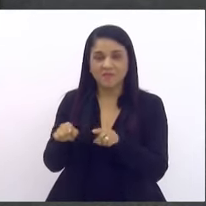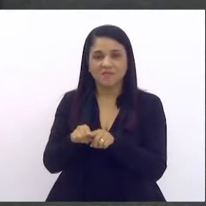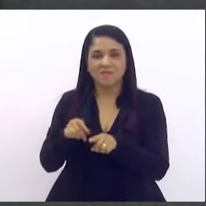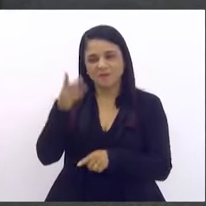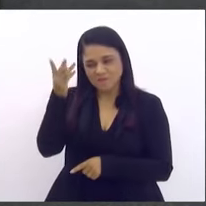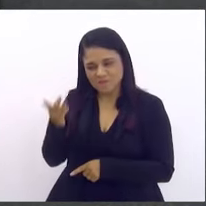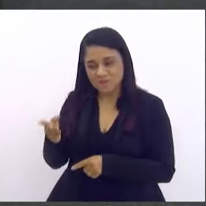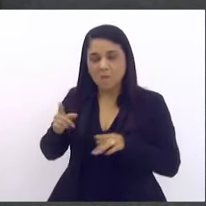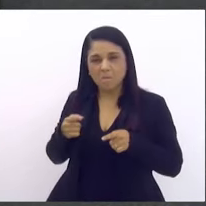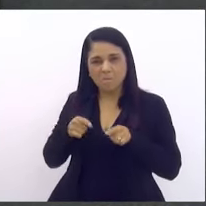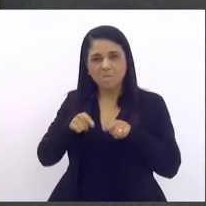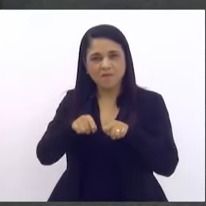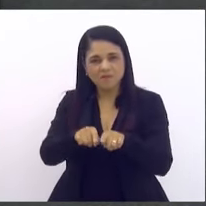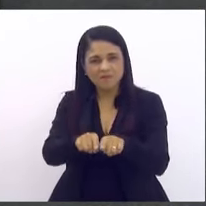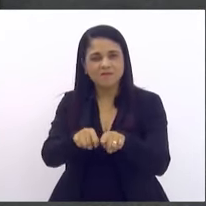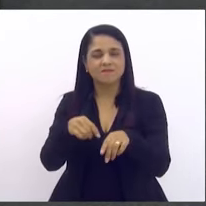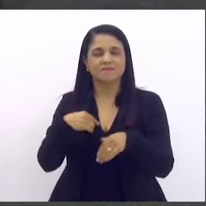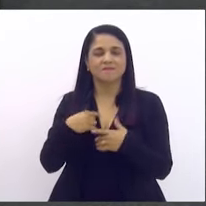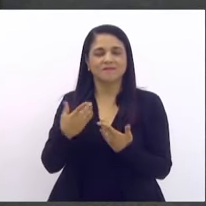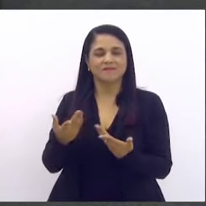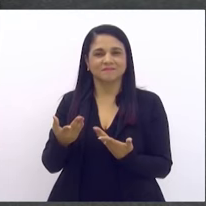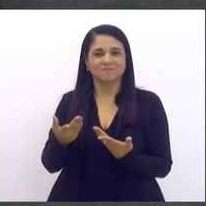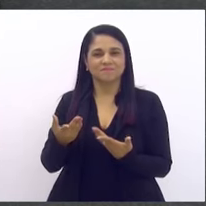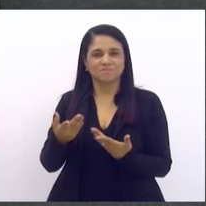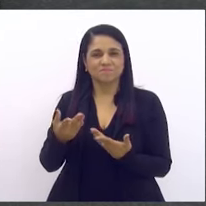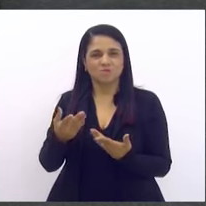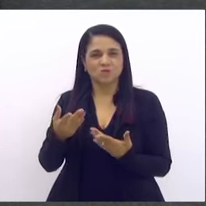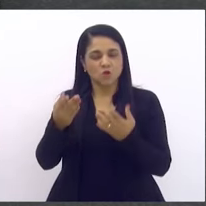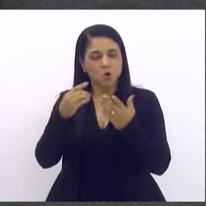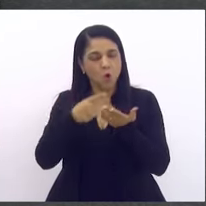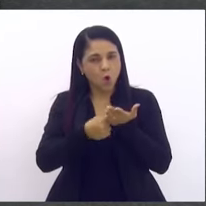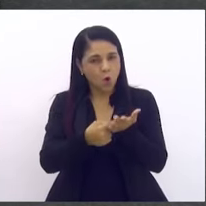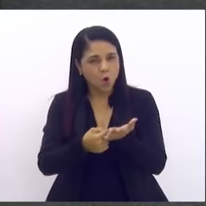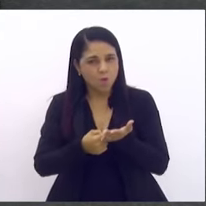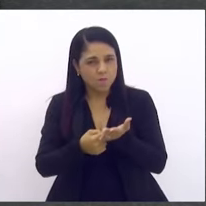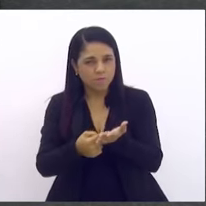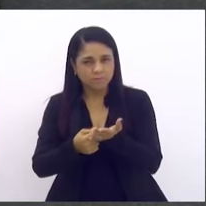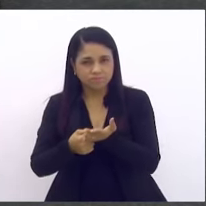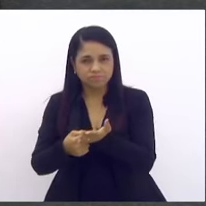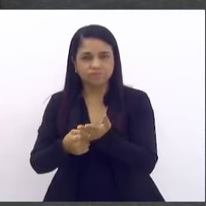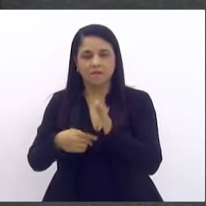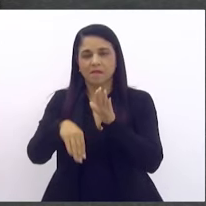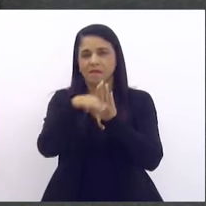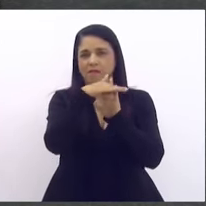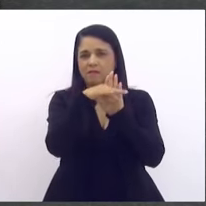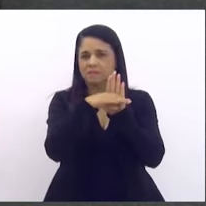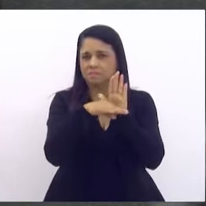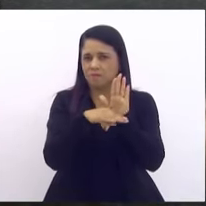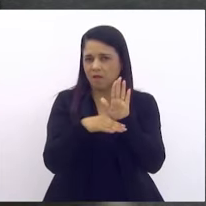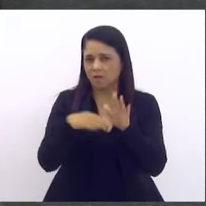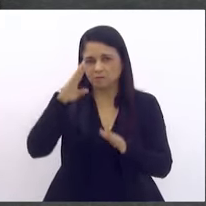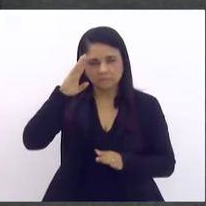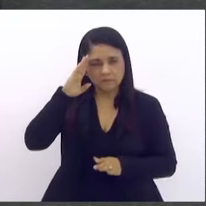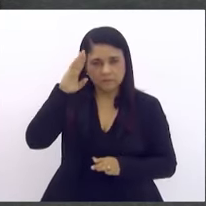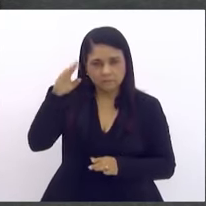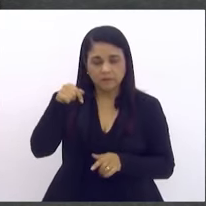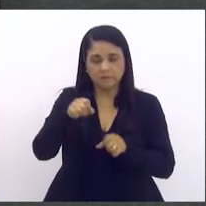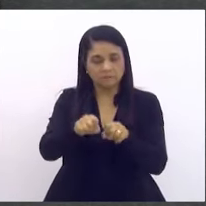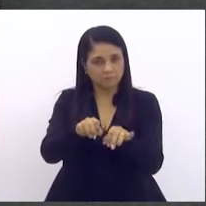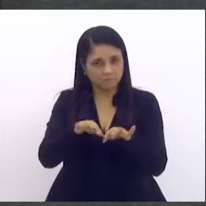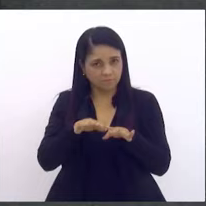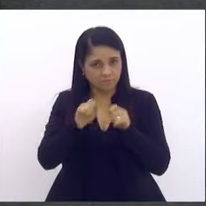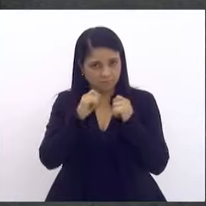a sua parceria a sua elegância o seu comprometimento com as pautas principais que esse Parlamento tem